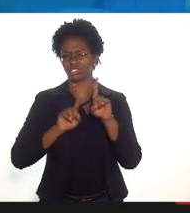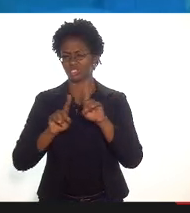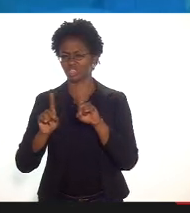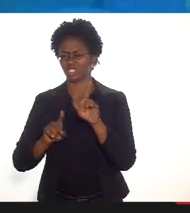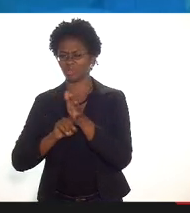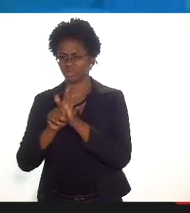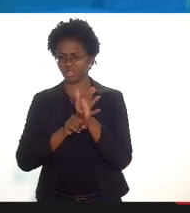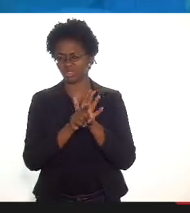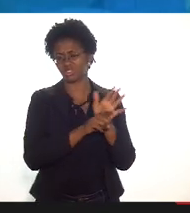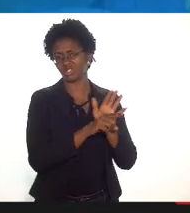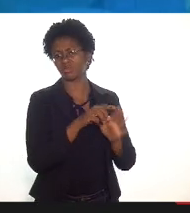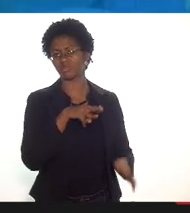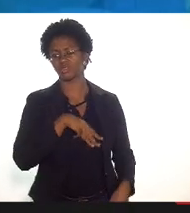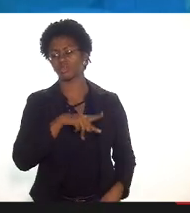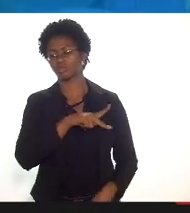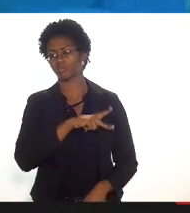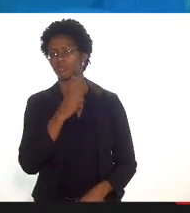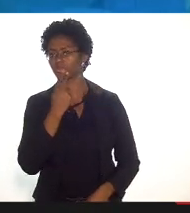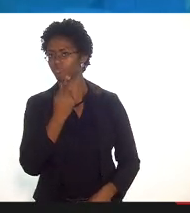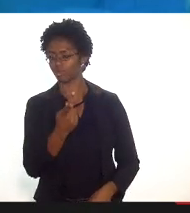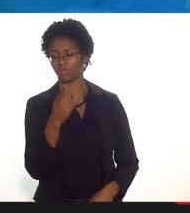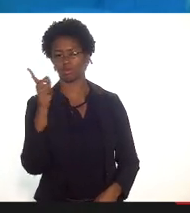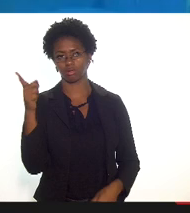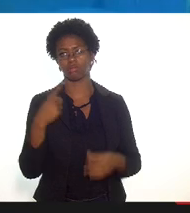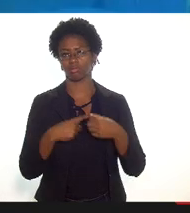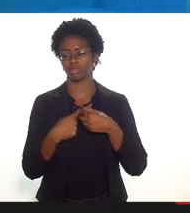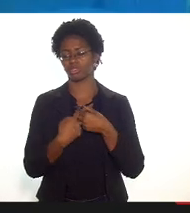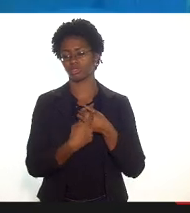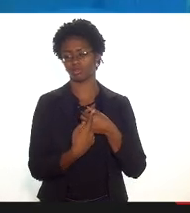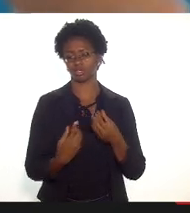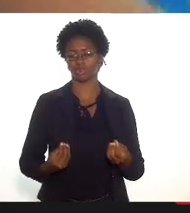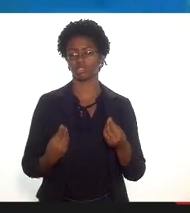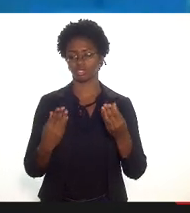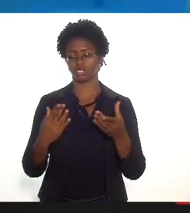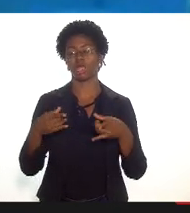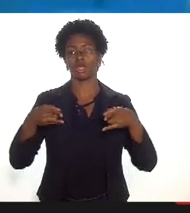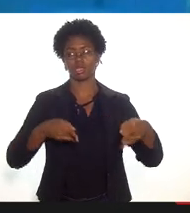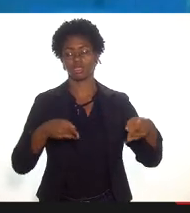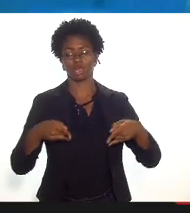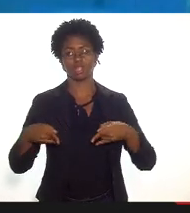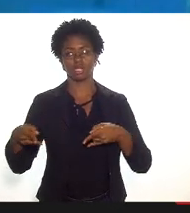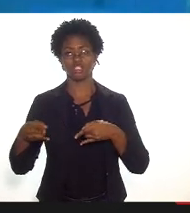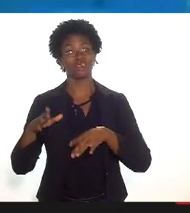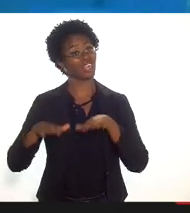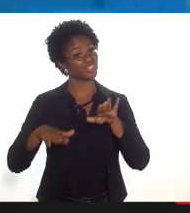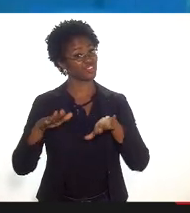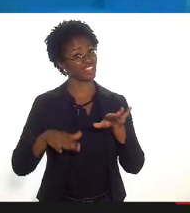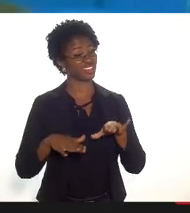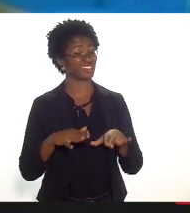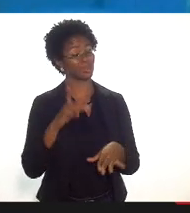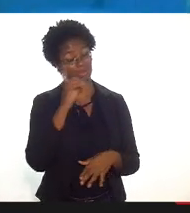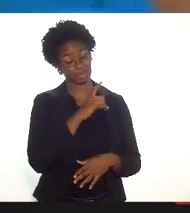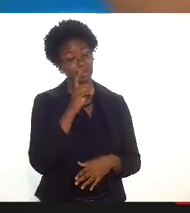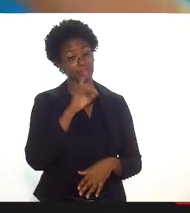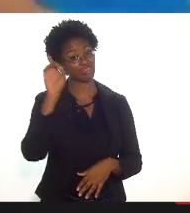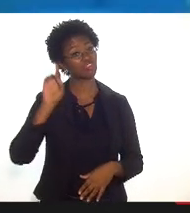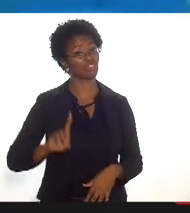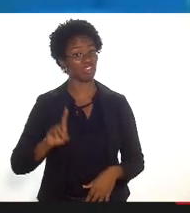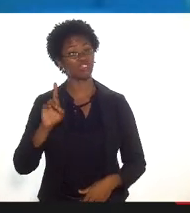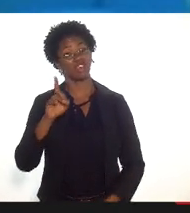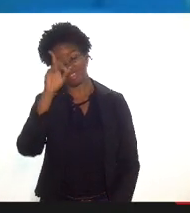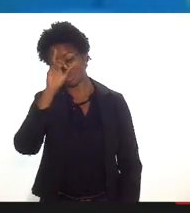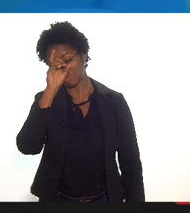pouco, que é muito importante, nesse censo municipal que dá a leitos federais, que muitas vezes são mentirosos, os diretores desses hospitais federais não